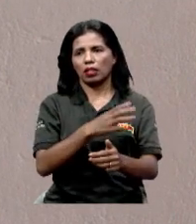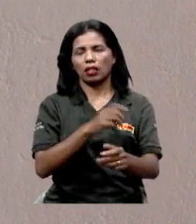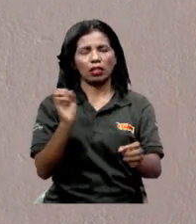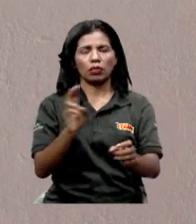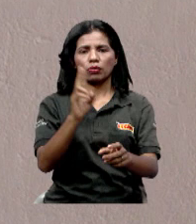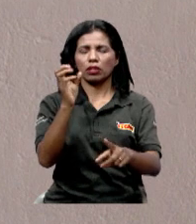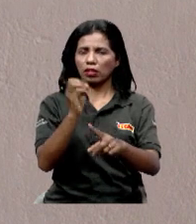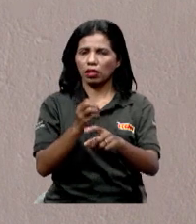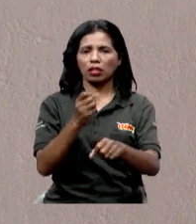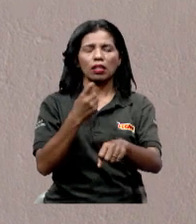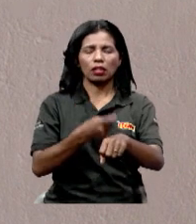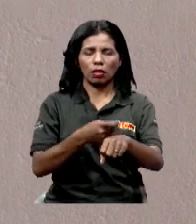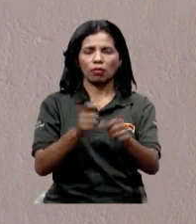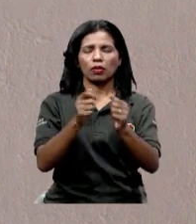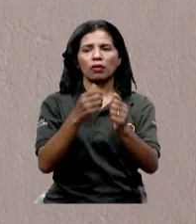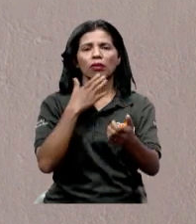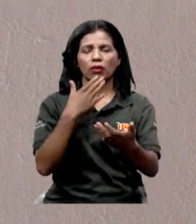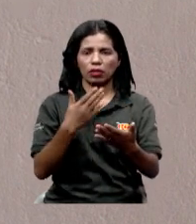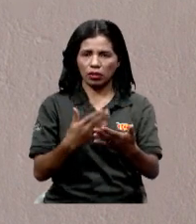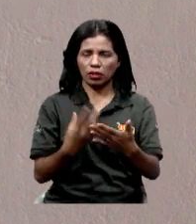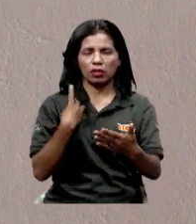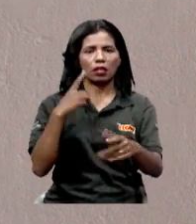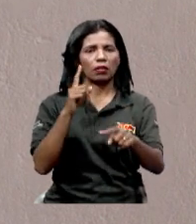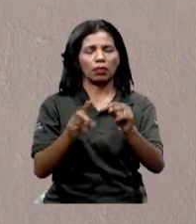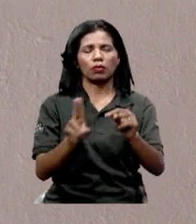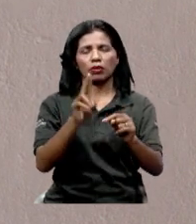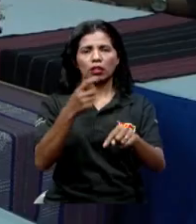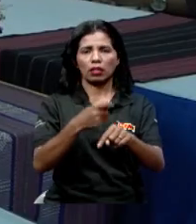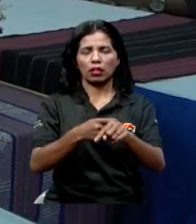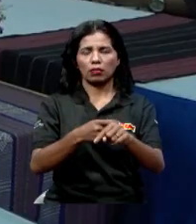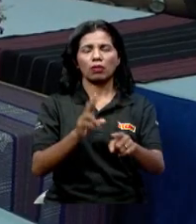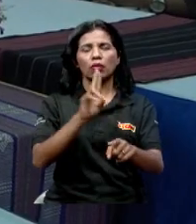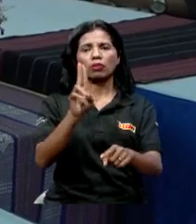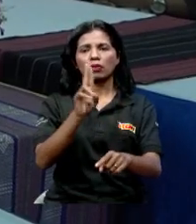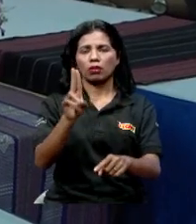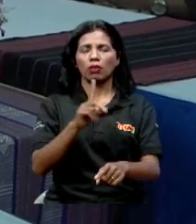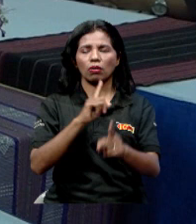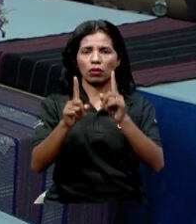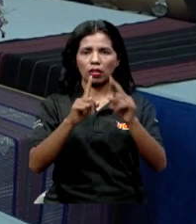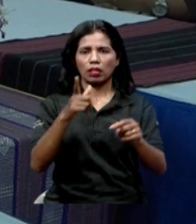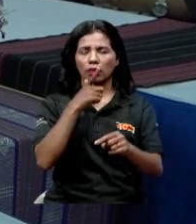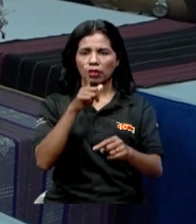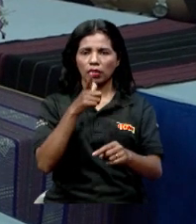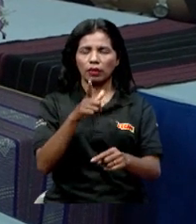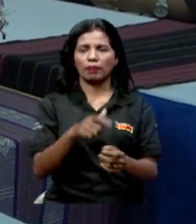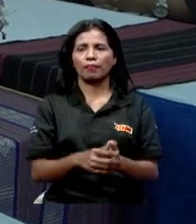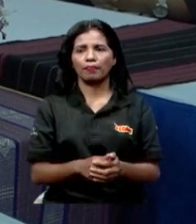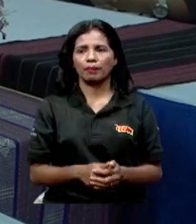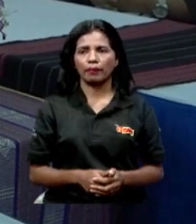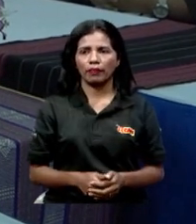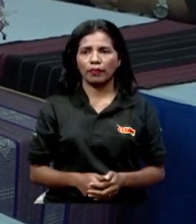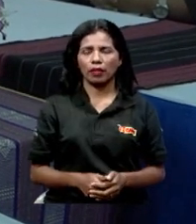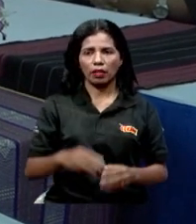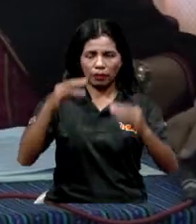aproveita tempo o dia jadi ita mos lá bele usa tempo dia gato colher em português. Tuir ministra educação Dulce de Jesus